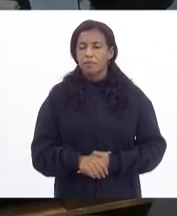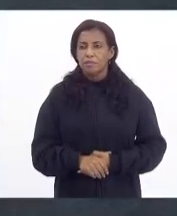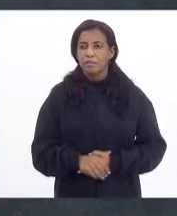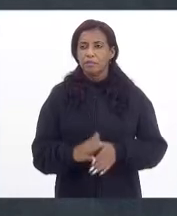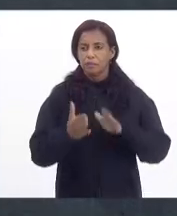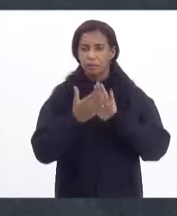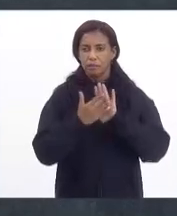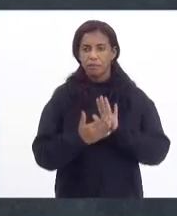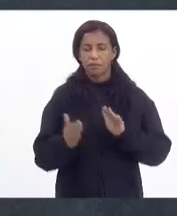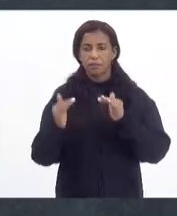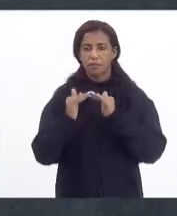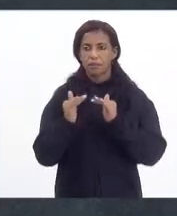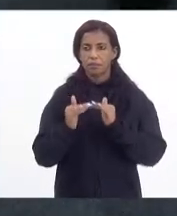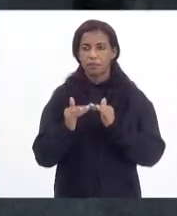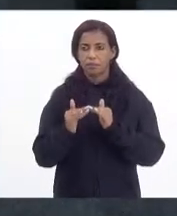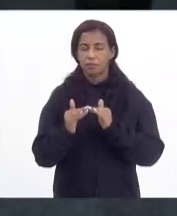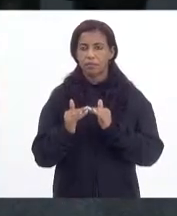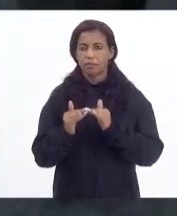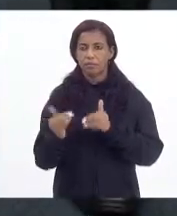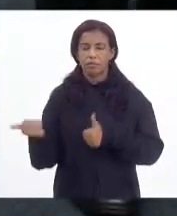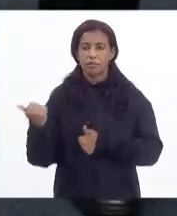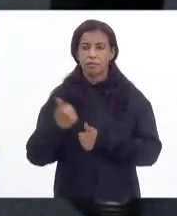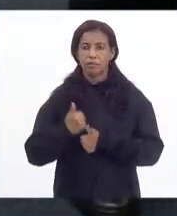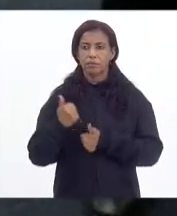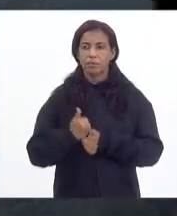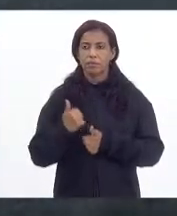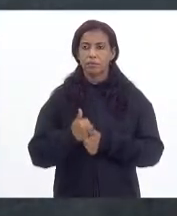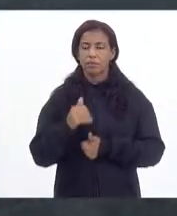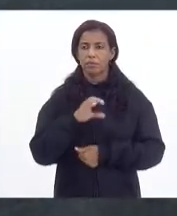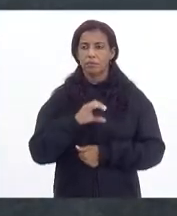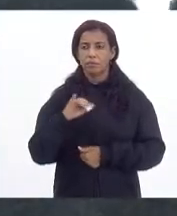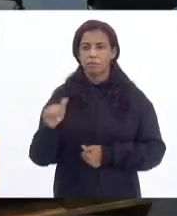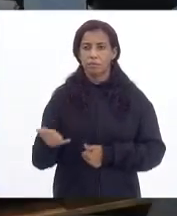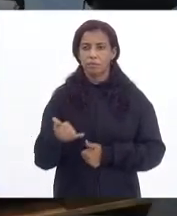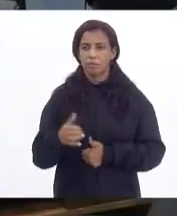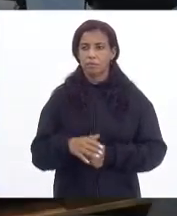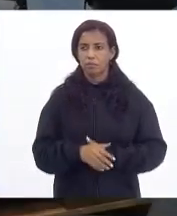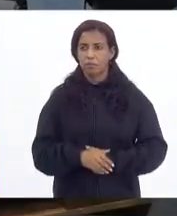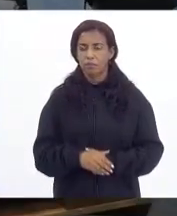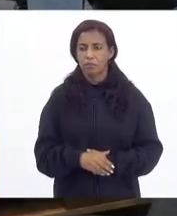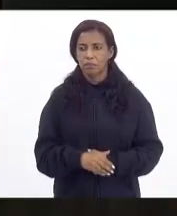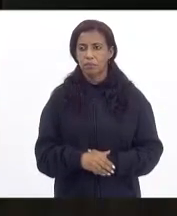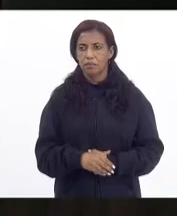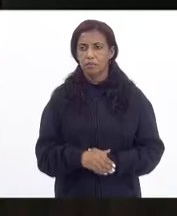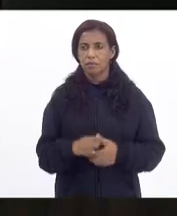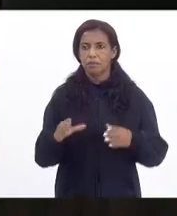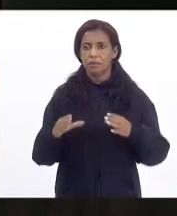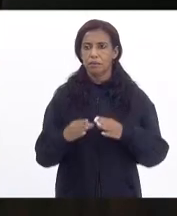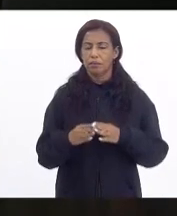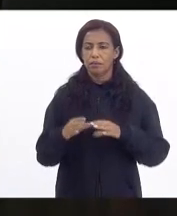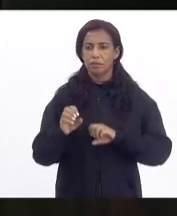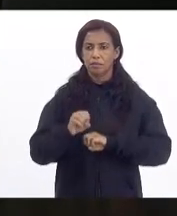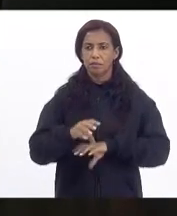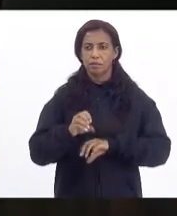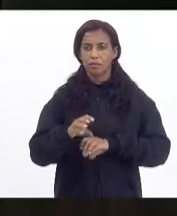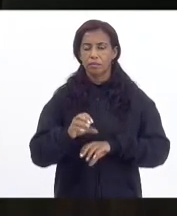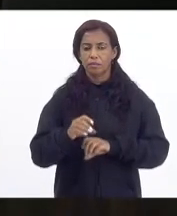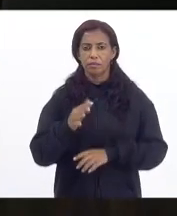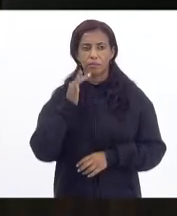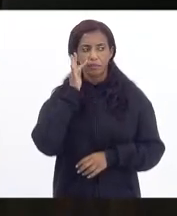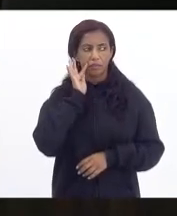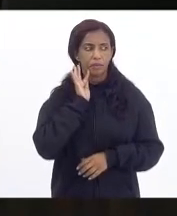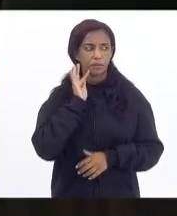Parecer favorável nos termos do substitutivo da CCJ. Pela comissão de educação, deputado